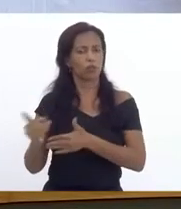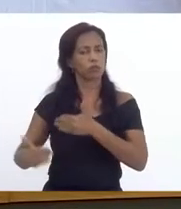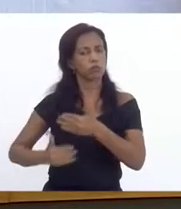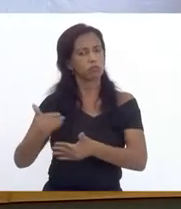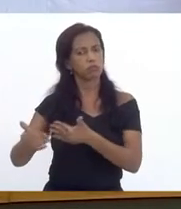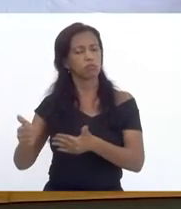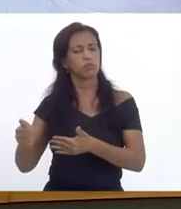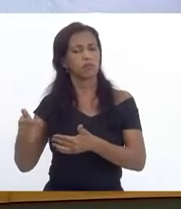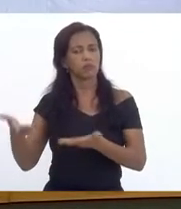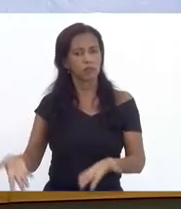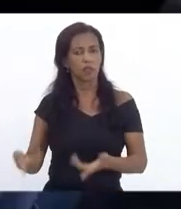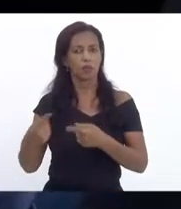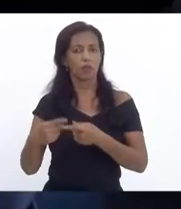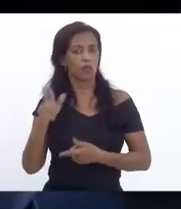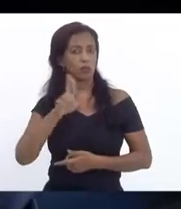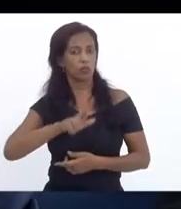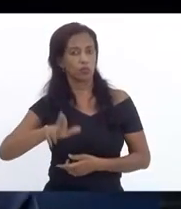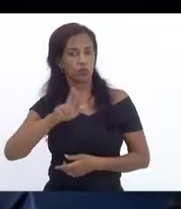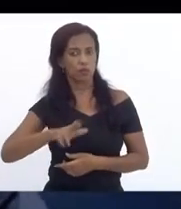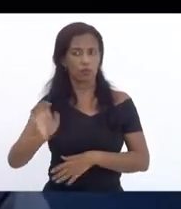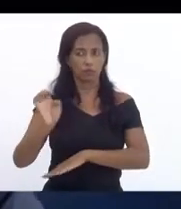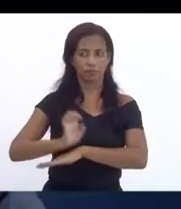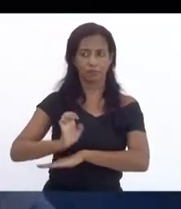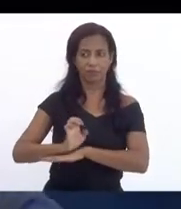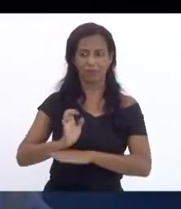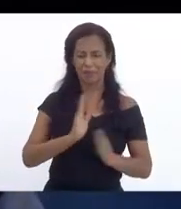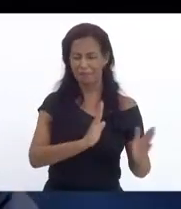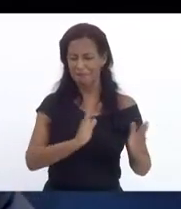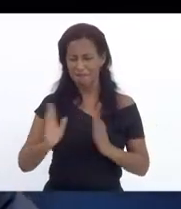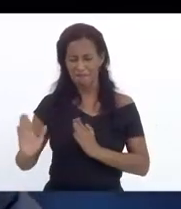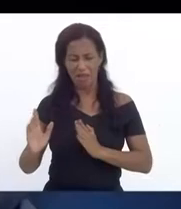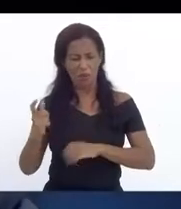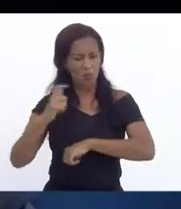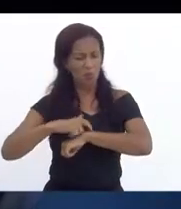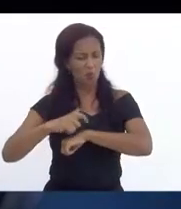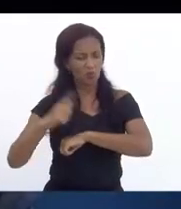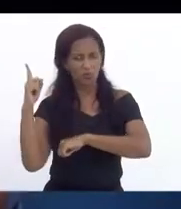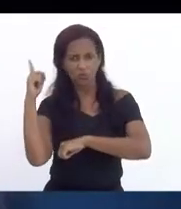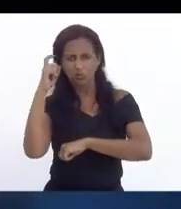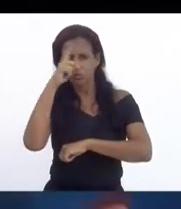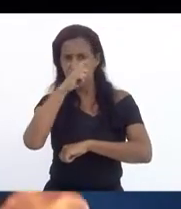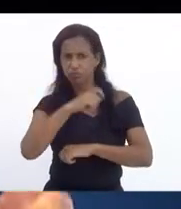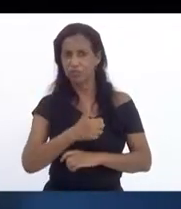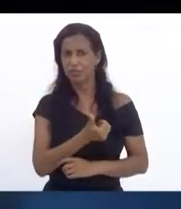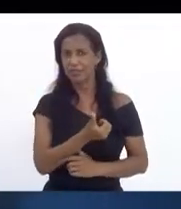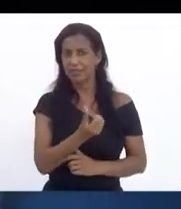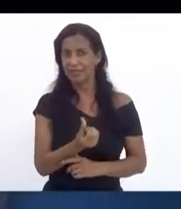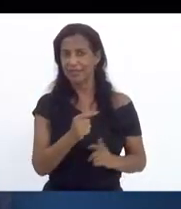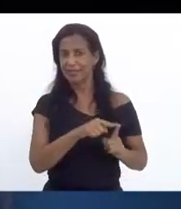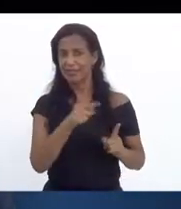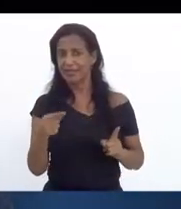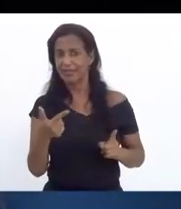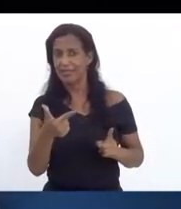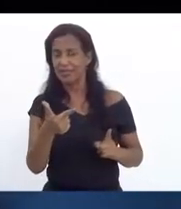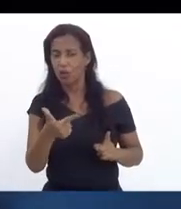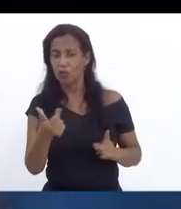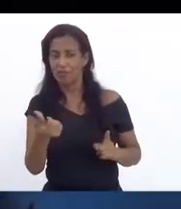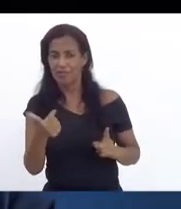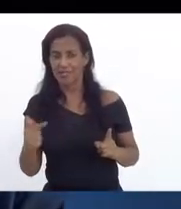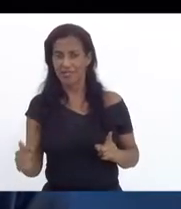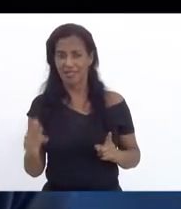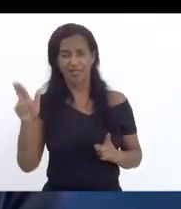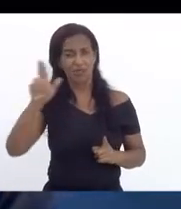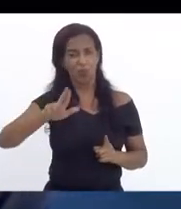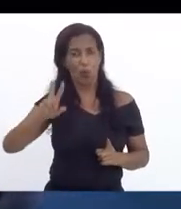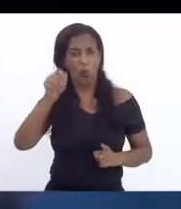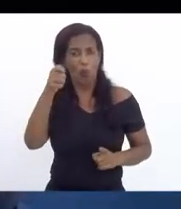aqui, porque as universidades do Estado passaram um período muito, muito difícil, 16 para 17, as universidades